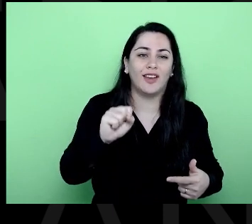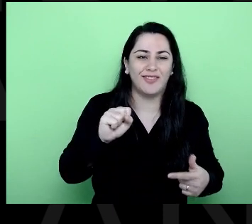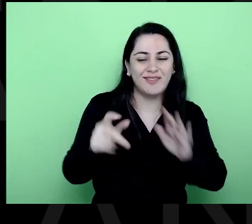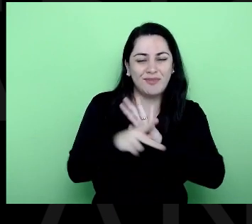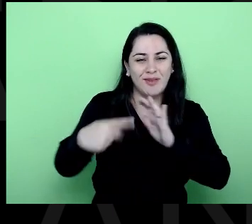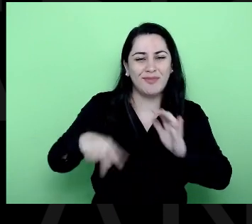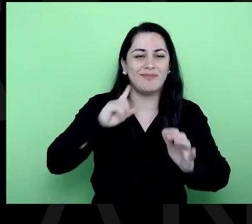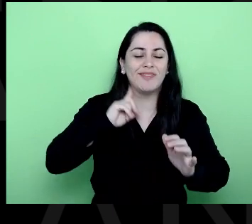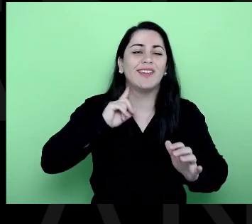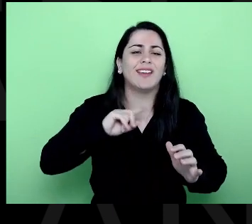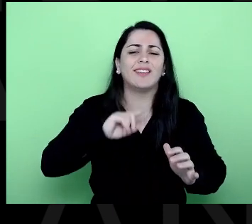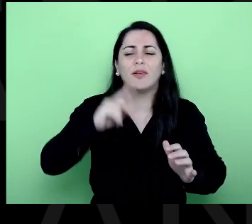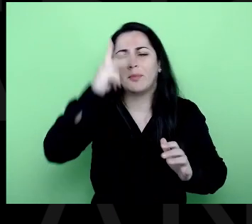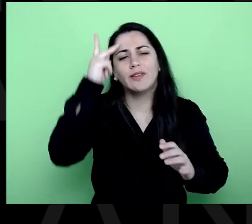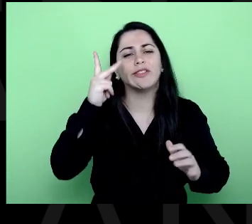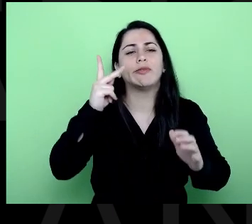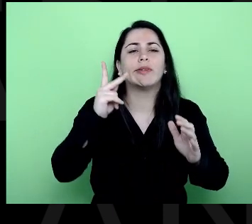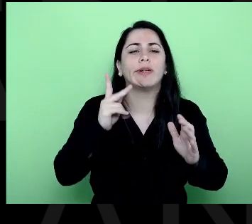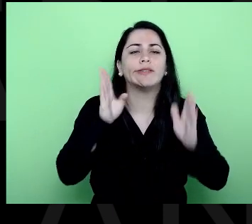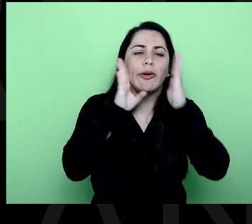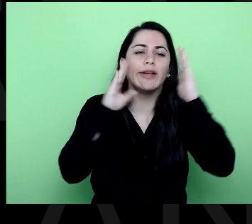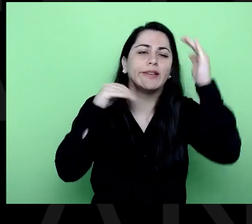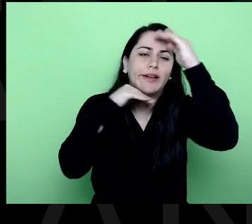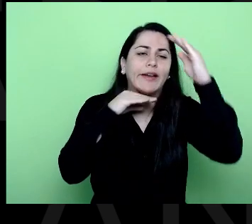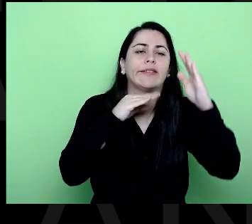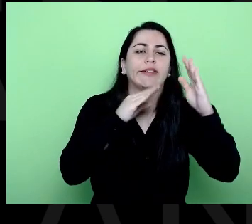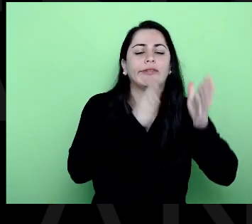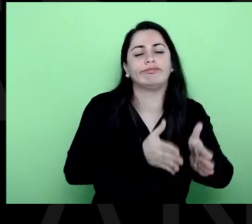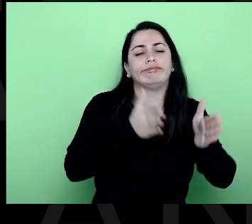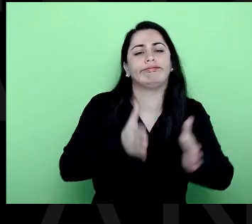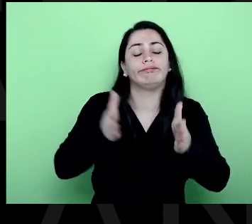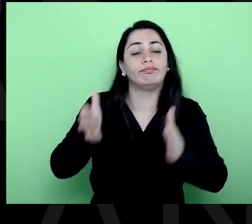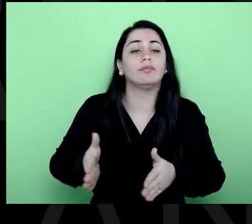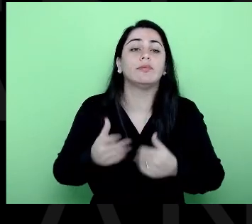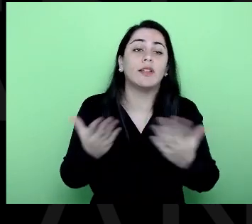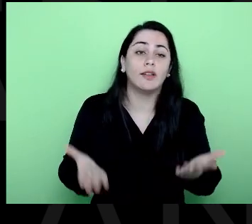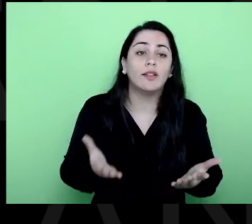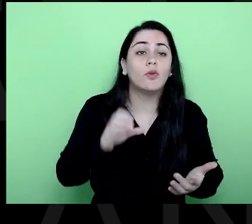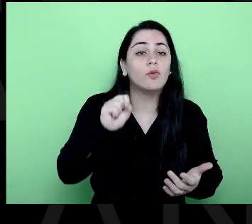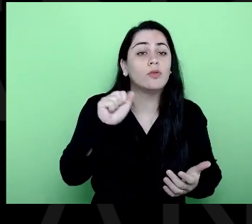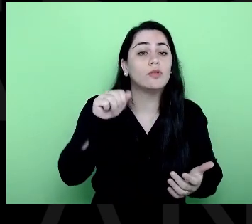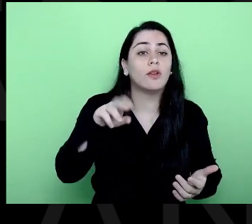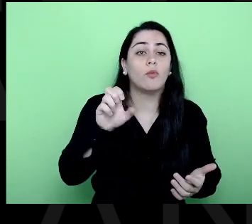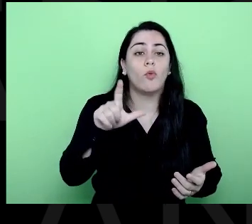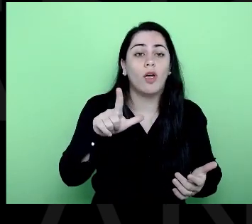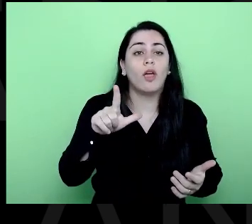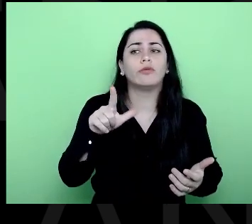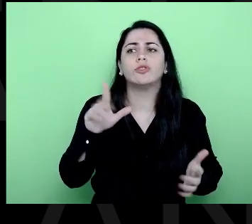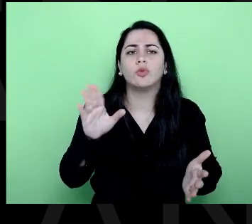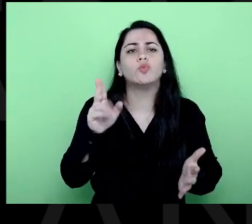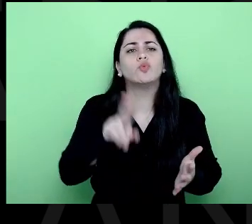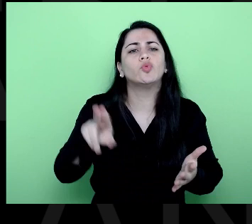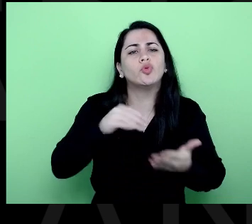pessoa ali, caretinha e tal. Samuel não, Samuel é um cara que era viciado em anfetamina, um cara que viveu no